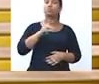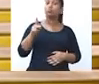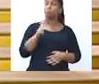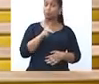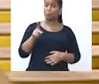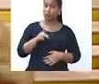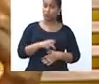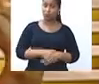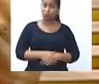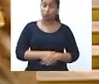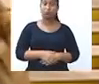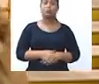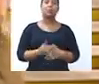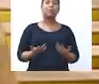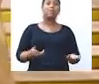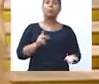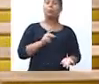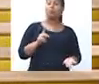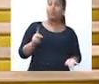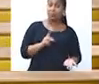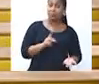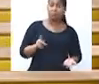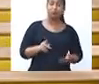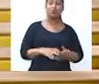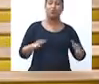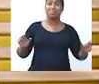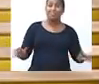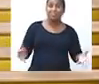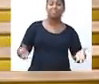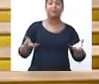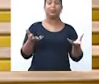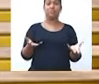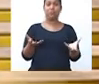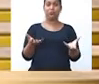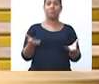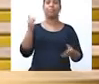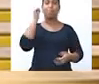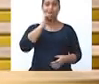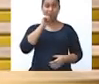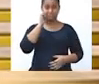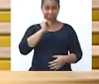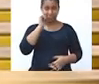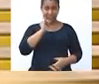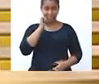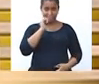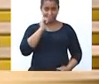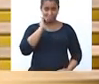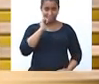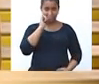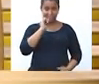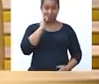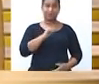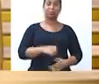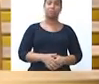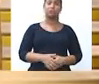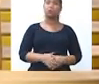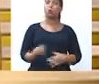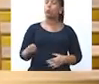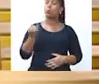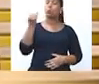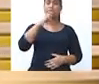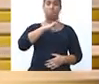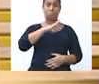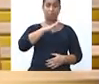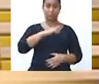professores, né? Que professores que incentivam as meninas, né, para a carreira são muito